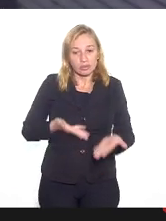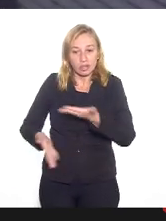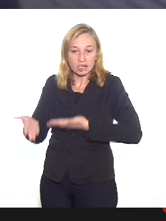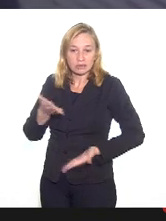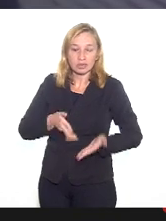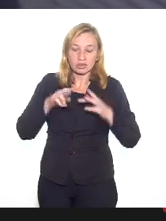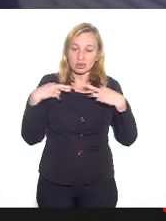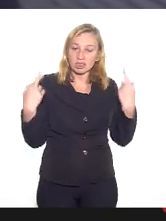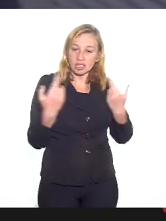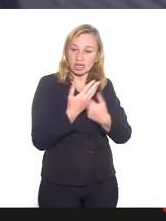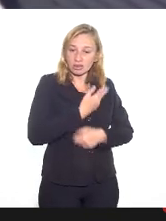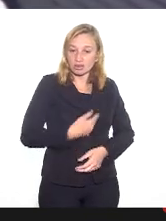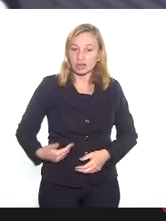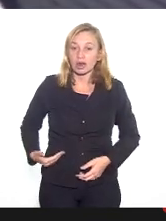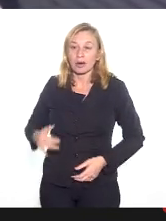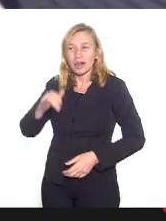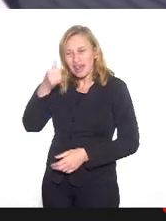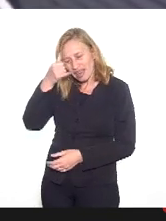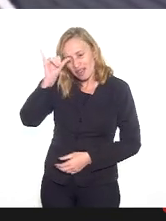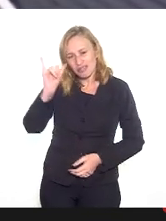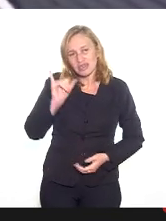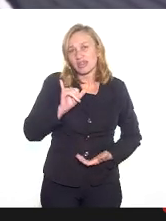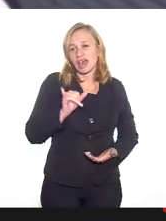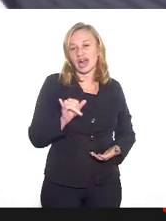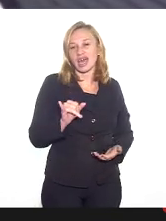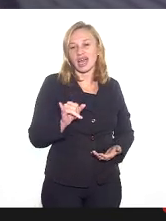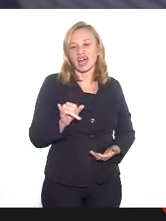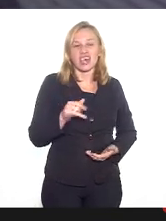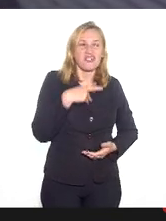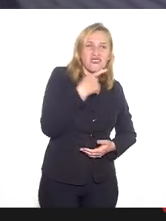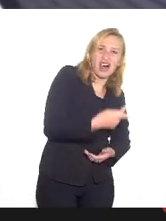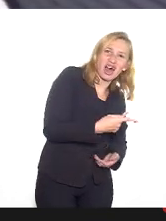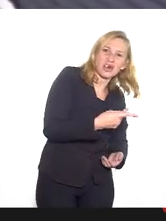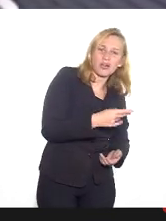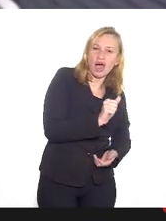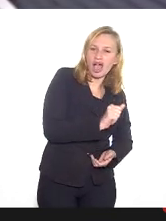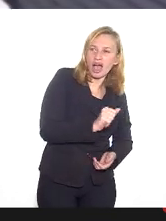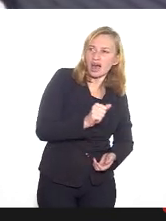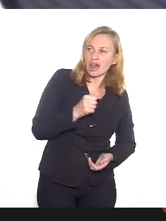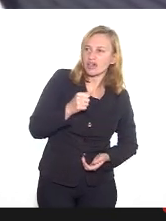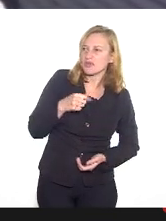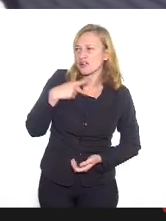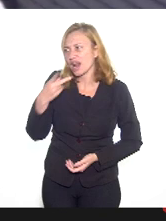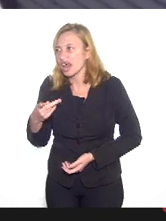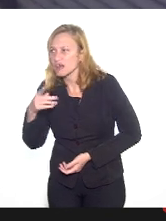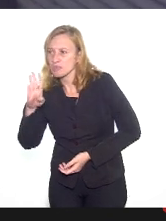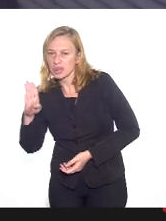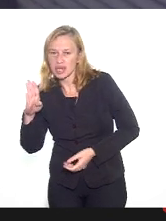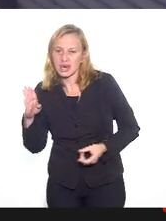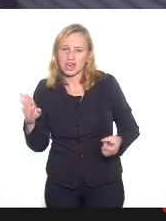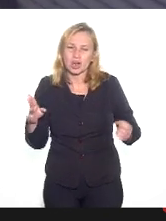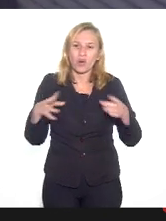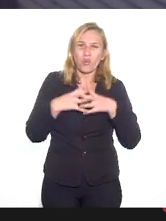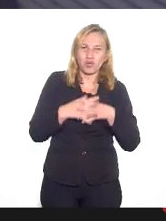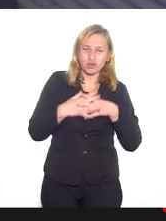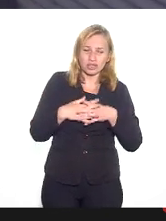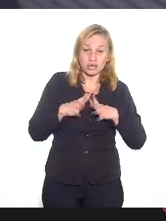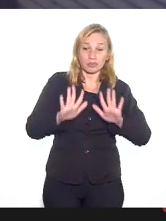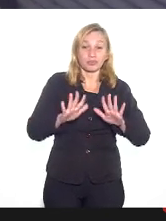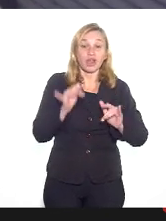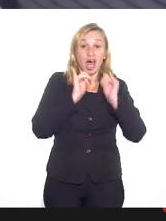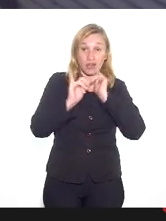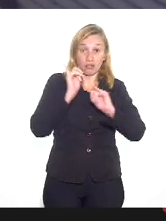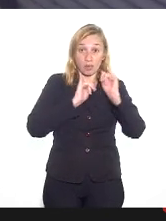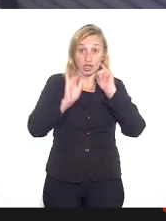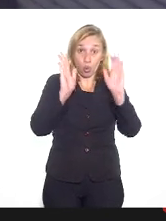nessa audiência para evitar... Me disseram isso, teve uma informação desencontrada. Então, a